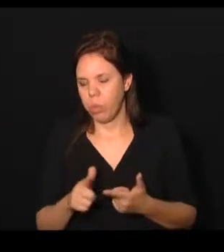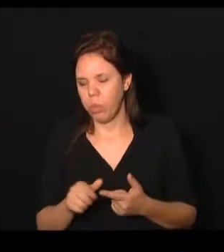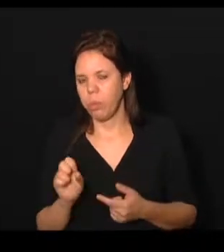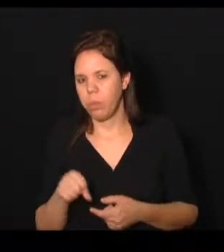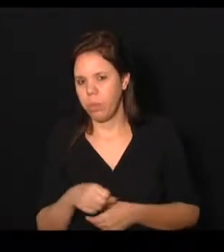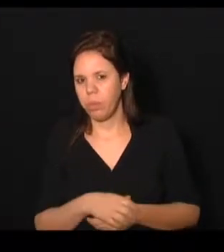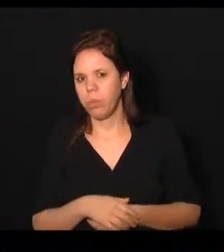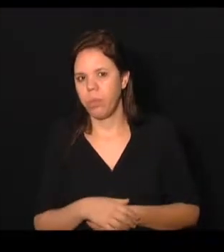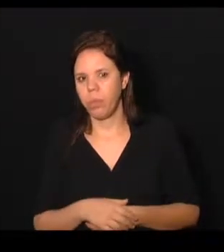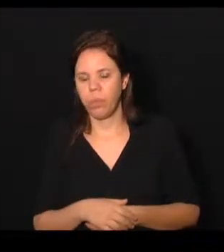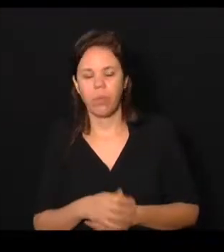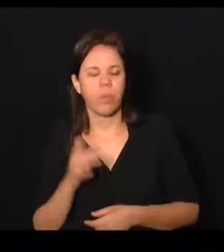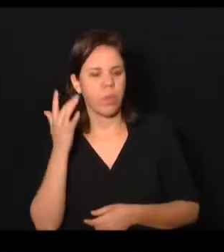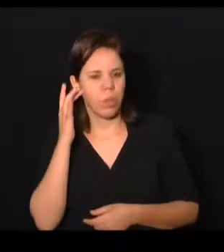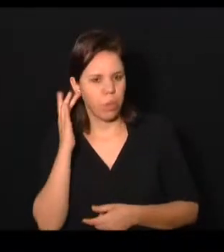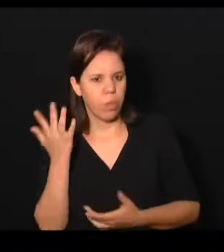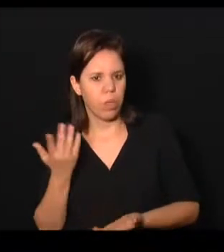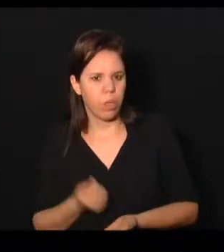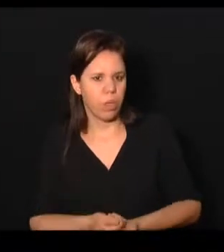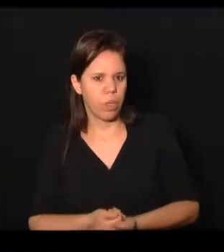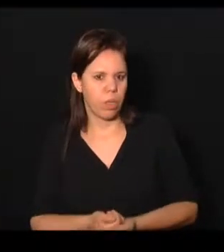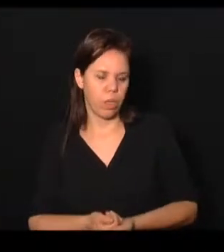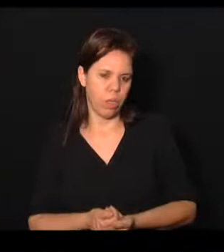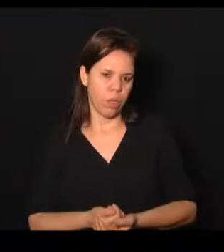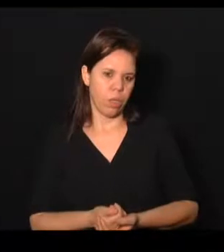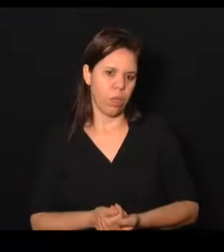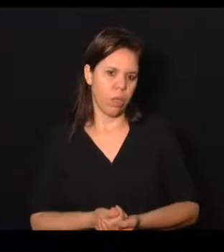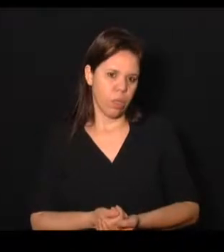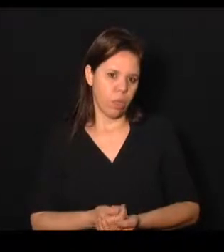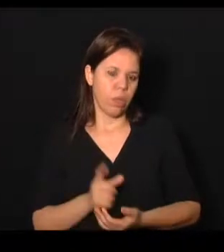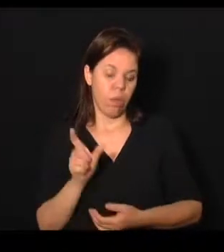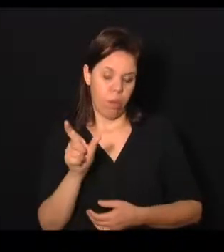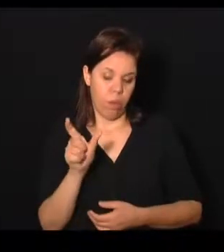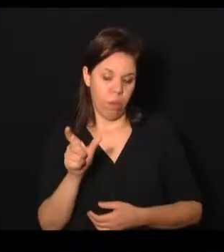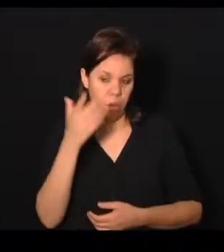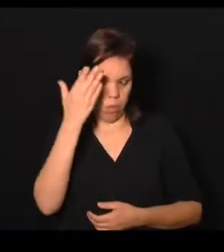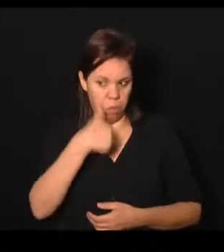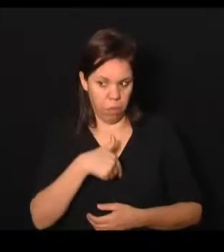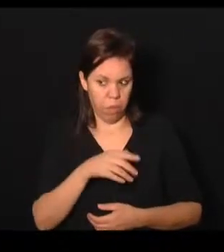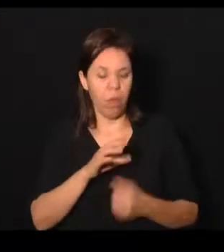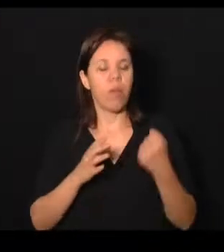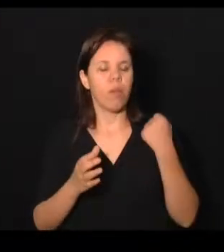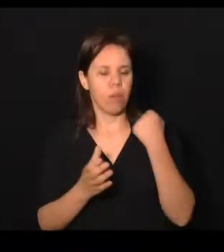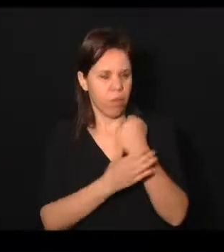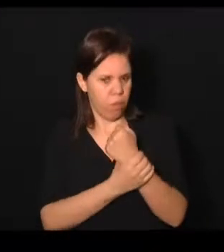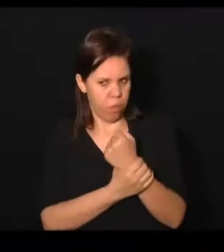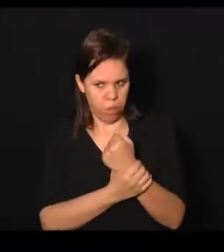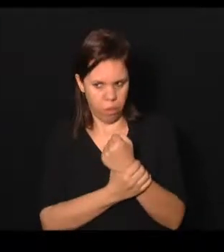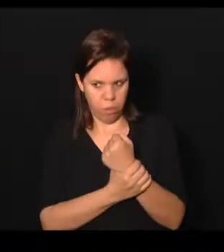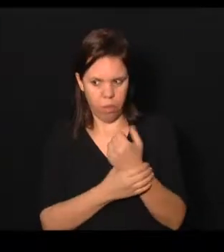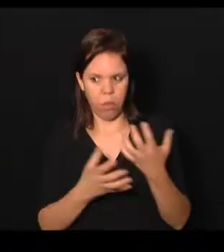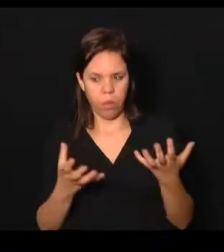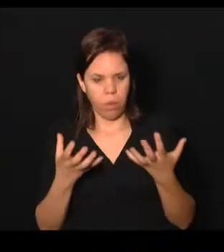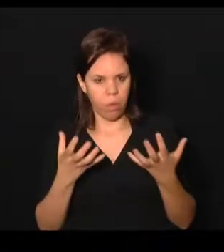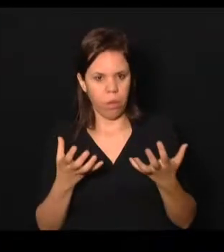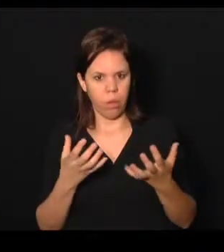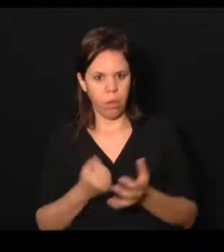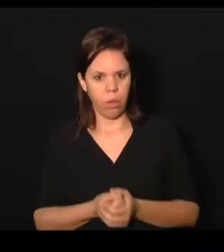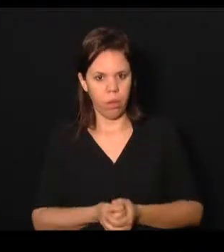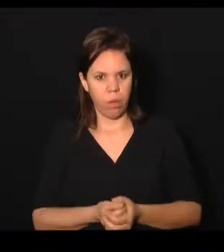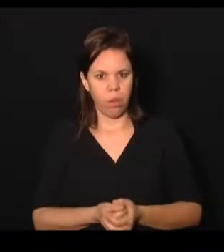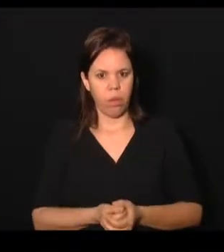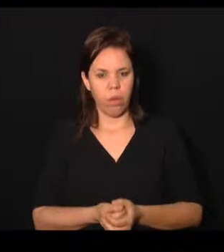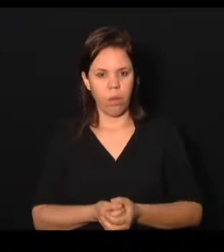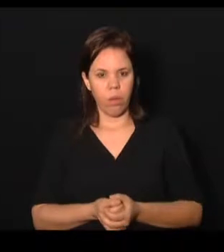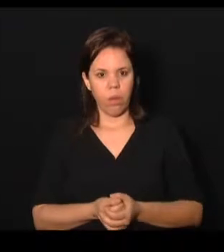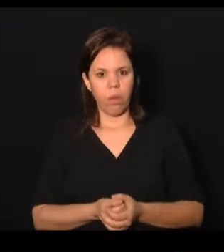Então, eu acho que a questão da carteirinha é segurança. Eu quero Só para fazer